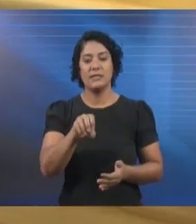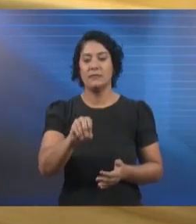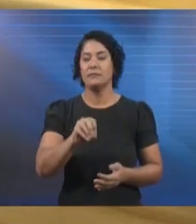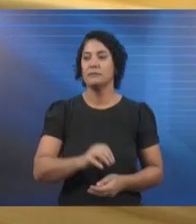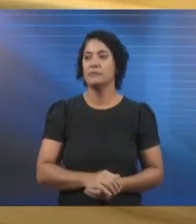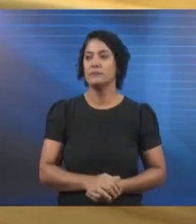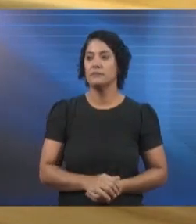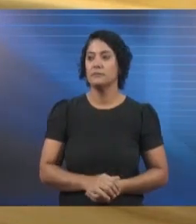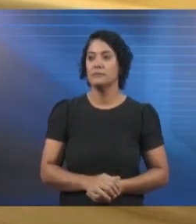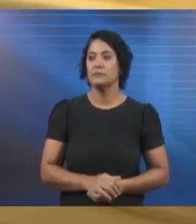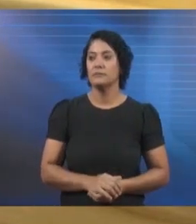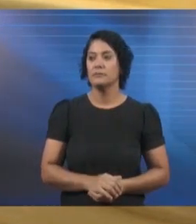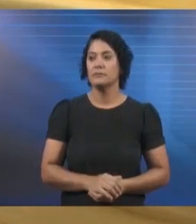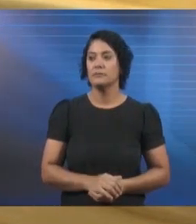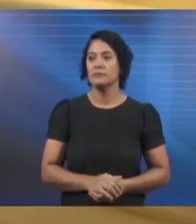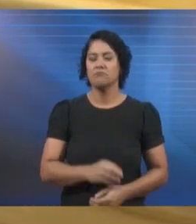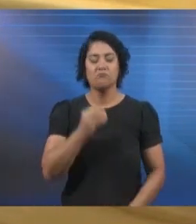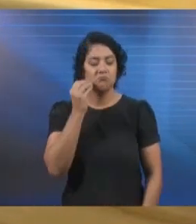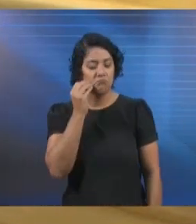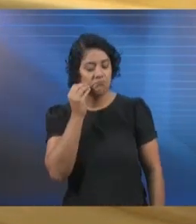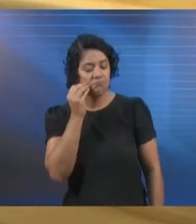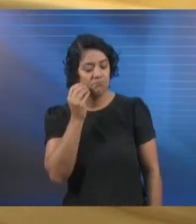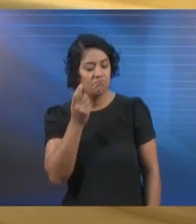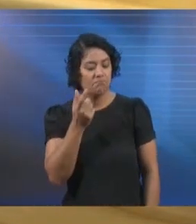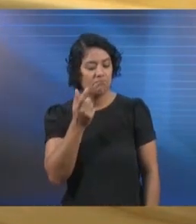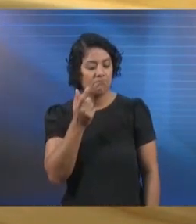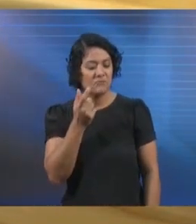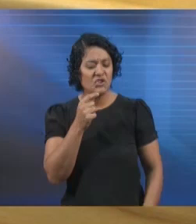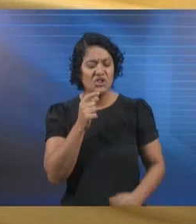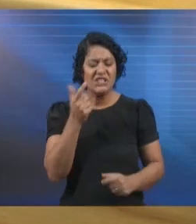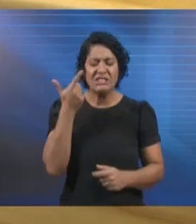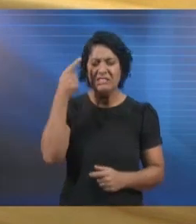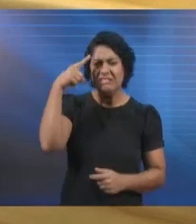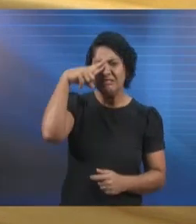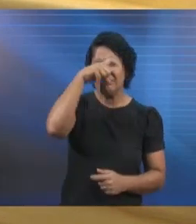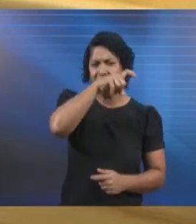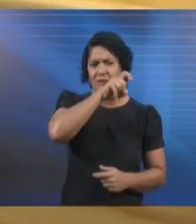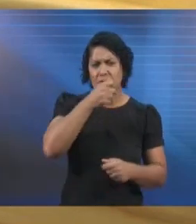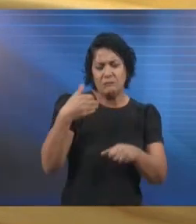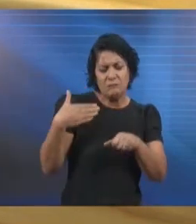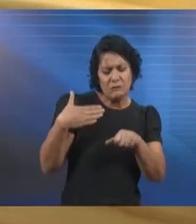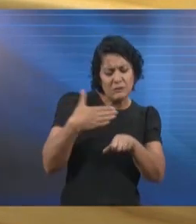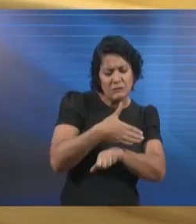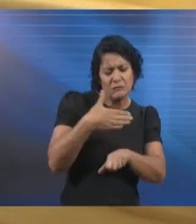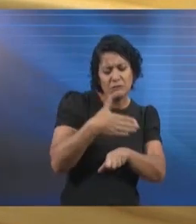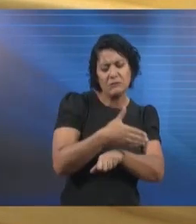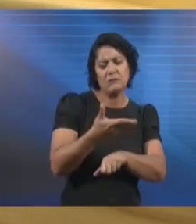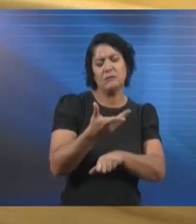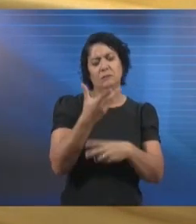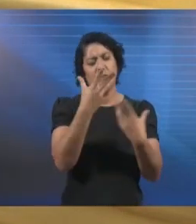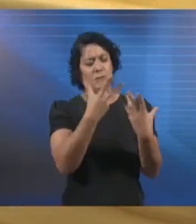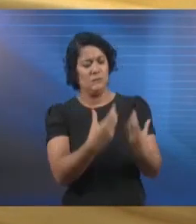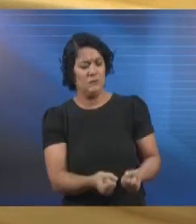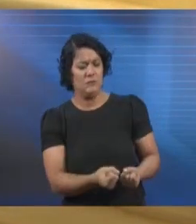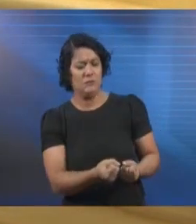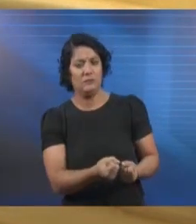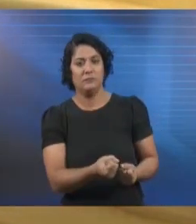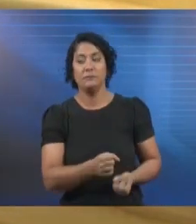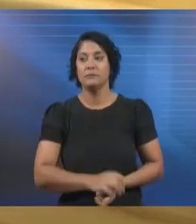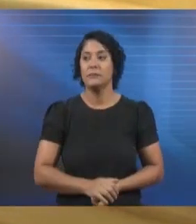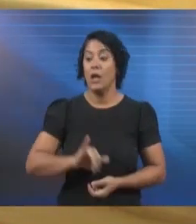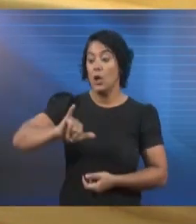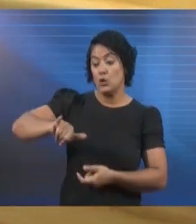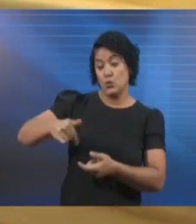constat constatamos que estão tendo muitas dificuldades ao acesso a essa aprovação e a